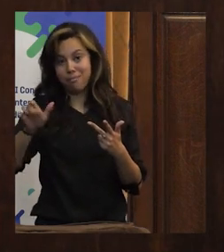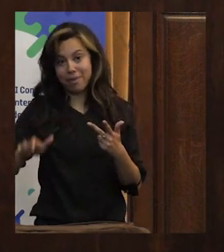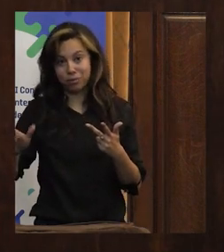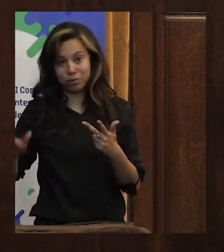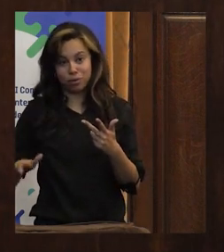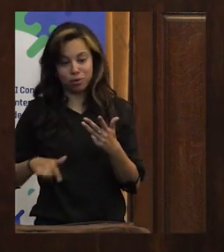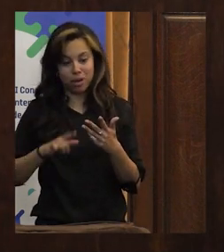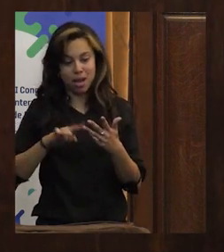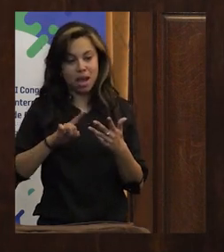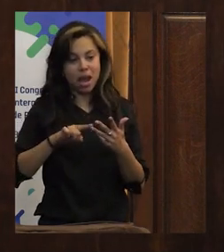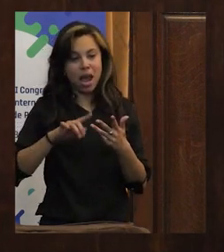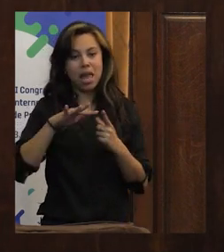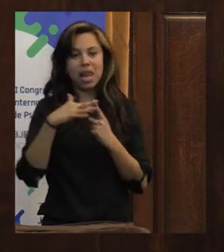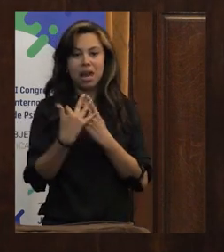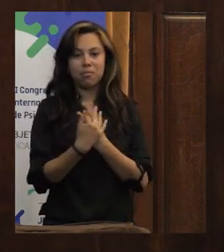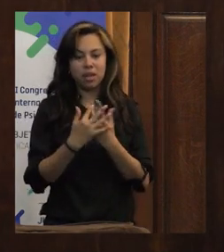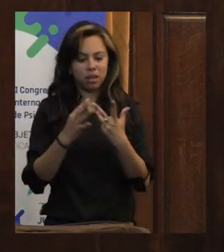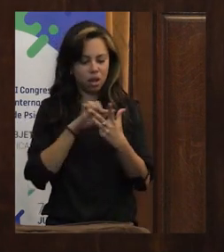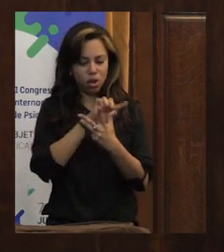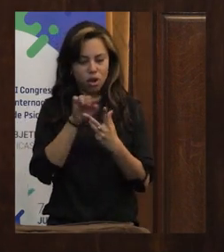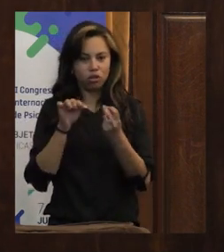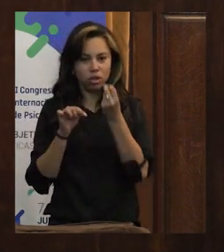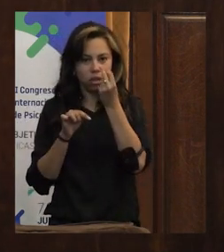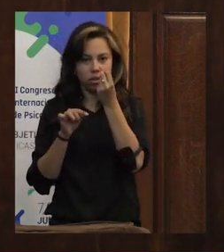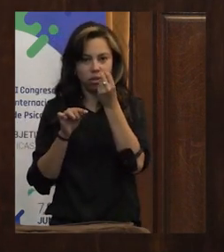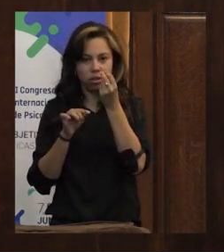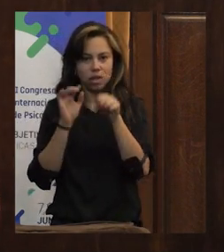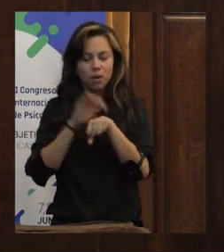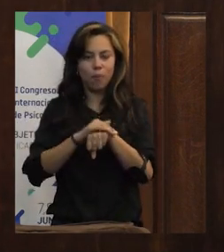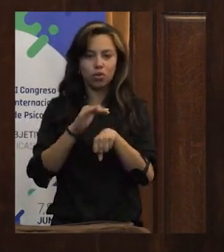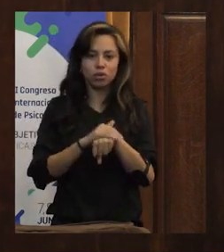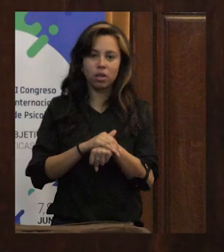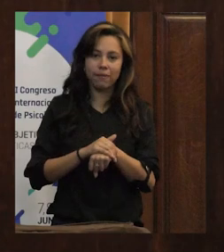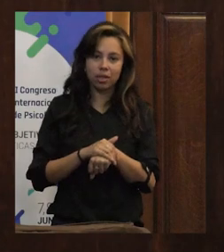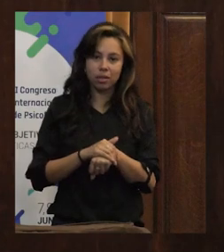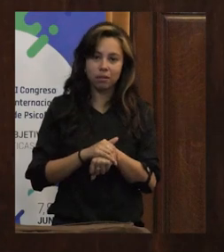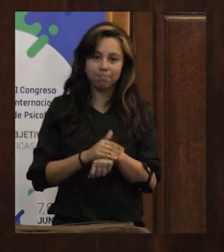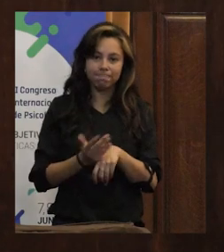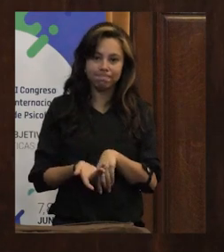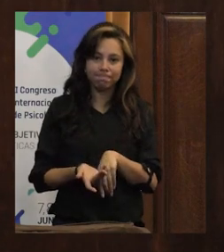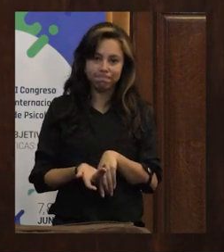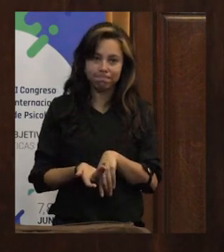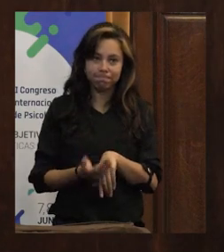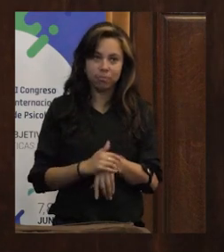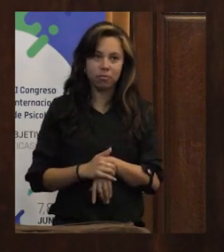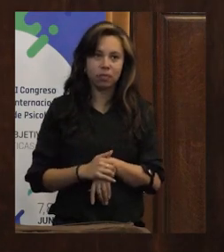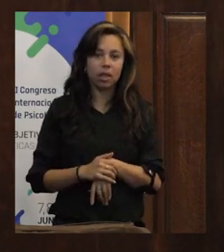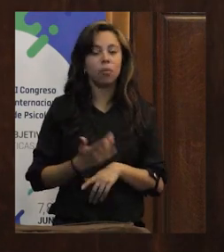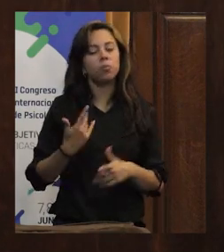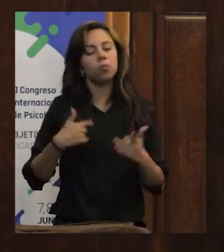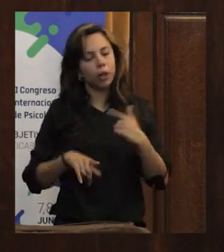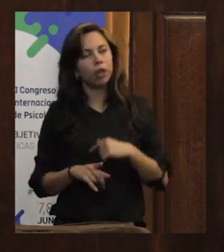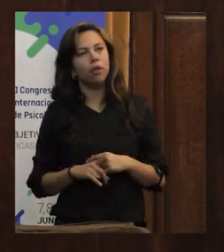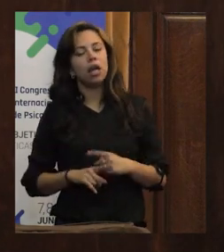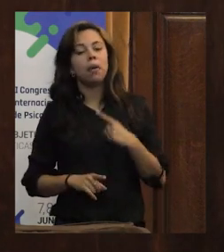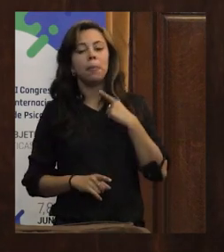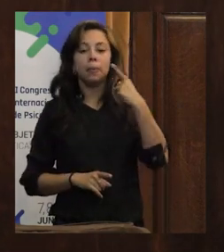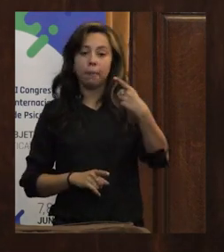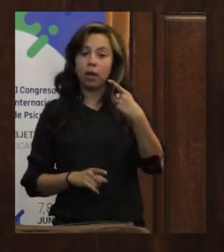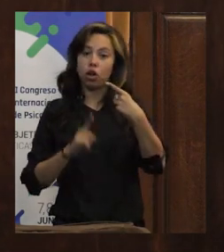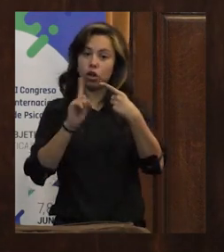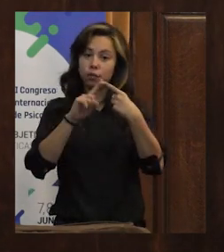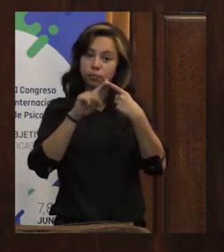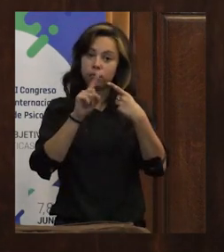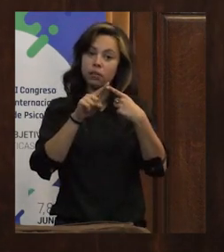alguém tem a culpa. En un primer nivel, la culpa